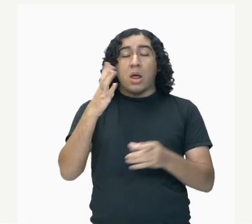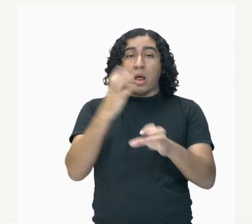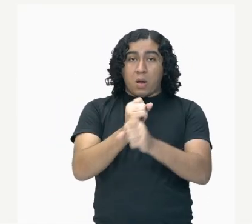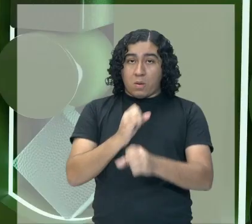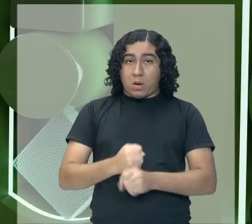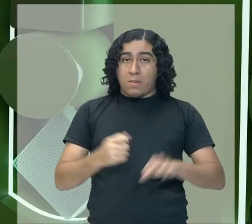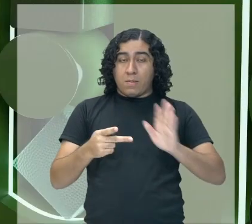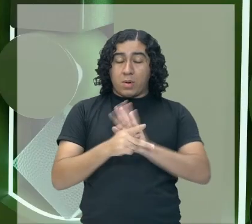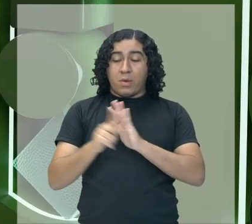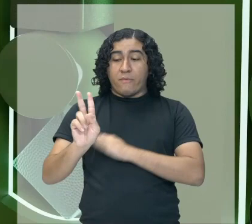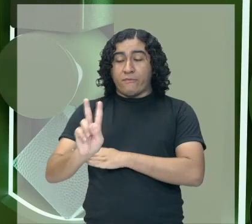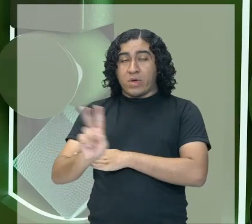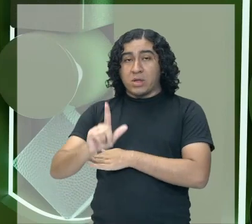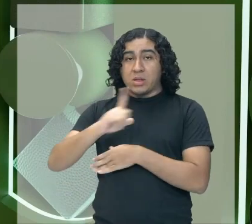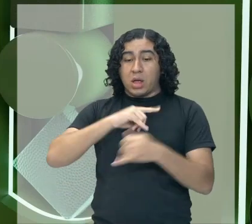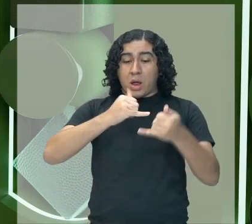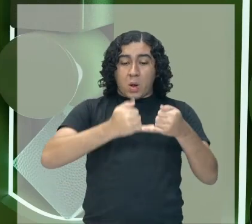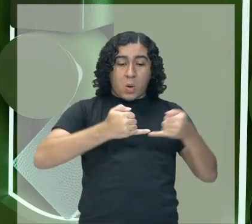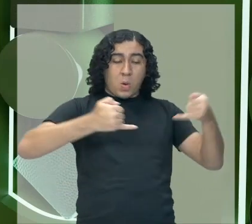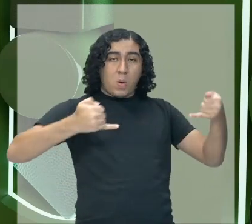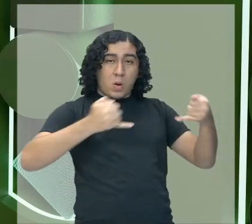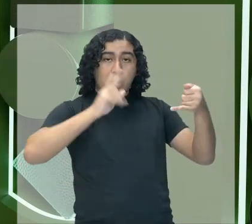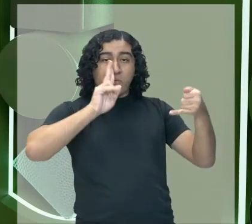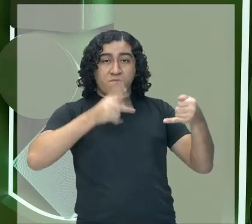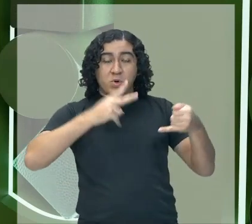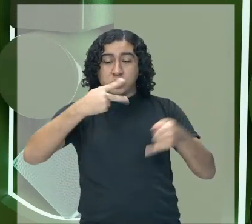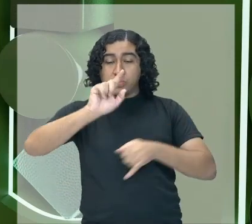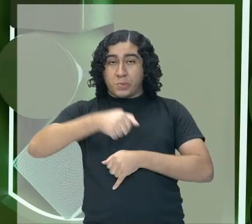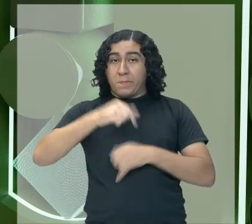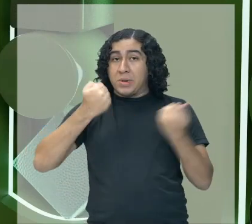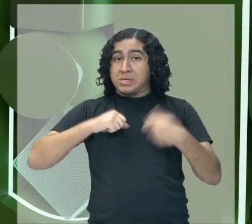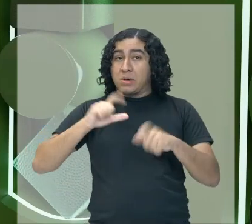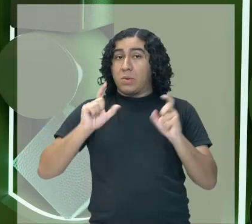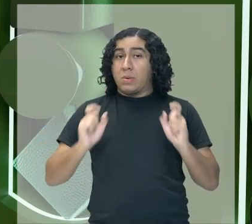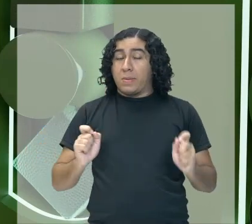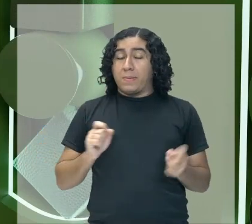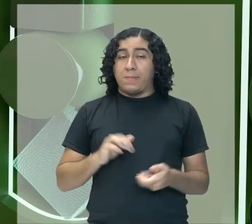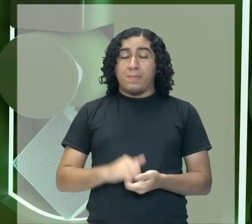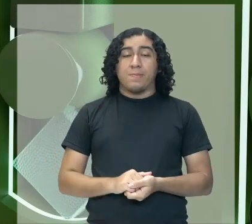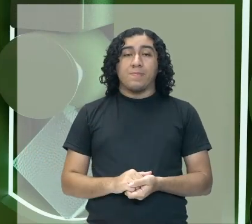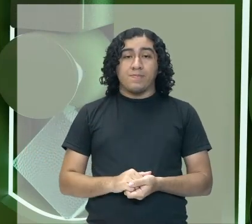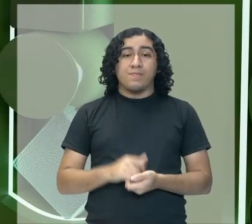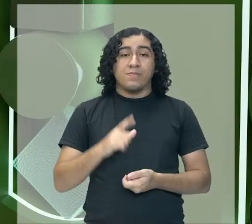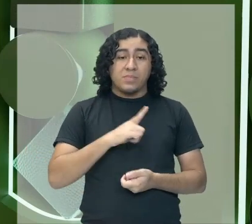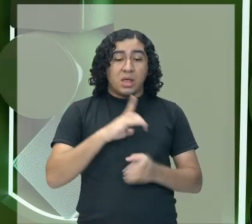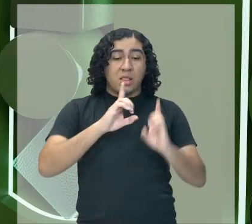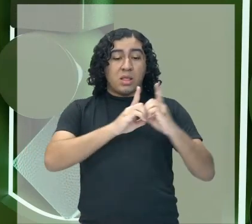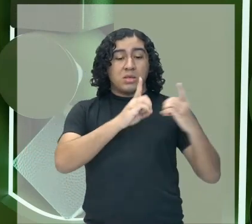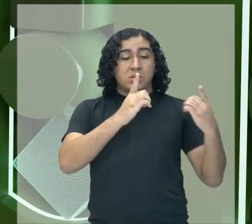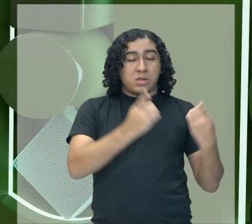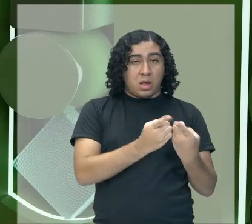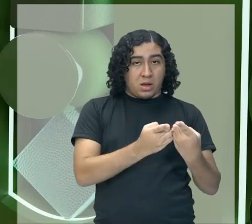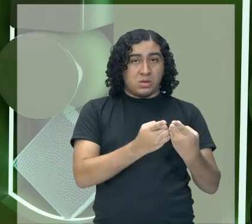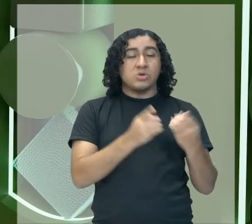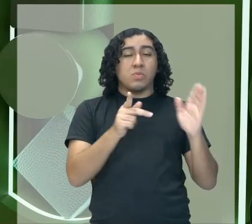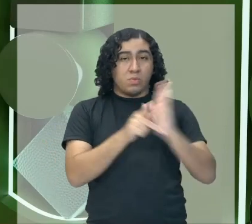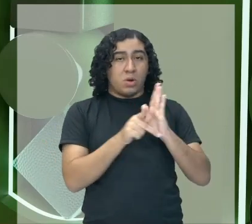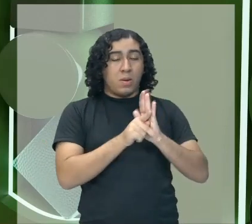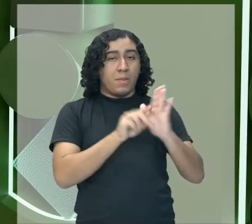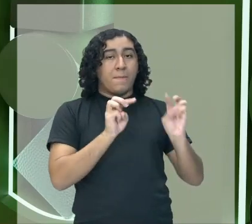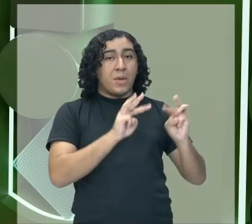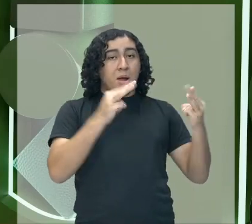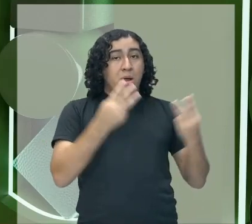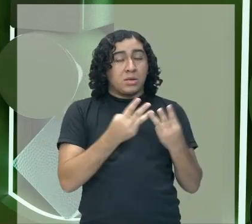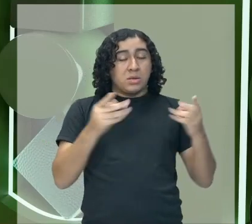onda numa corda tensionada a gente precisa da densidade linear de massa que é o mi e